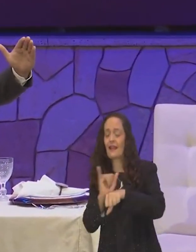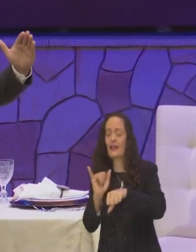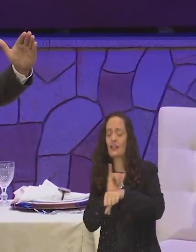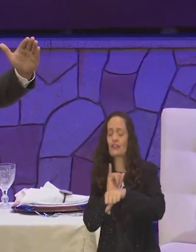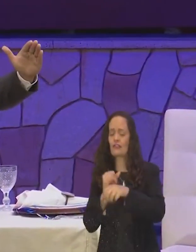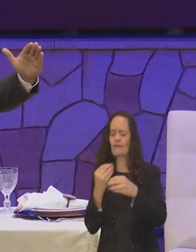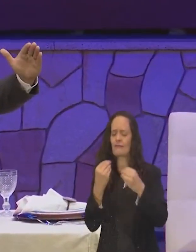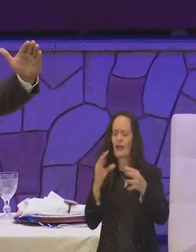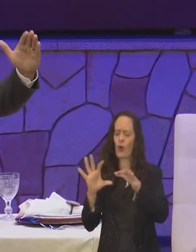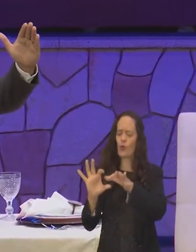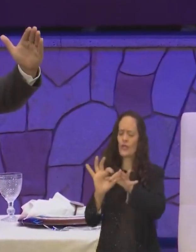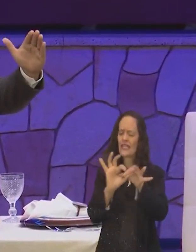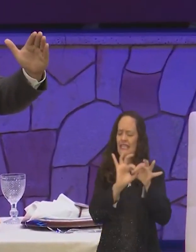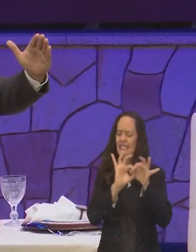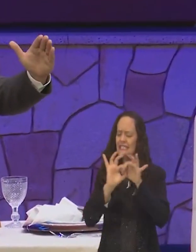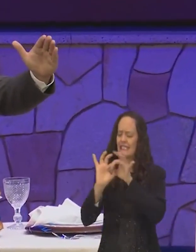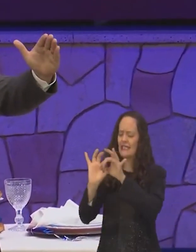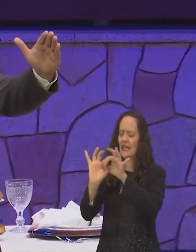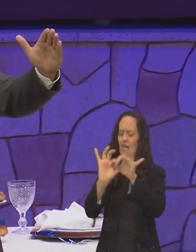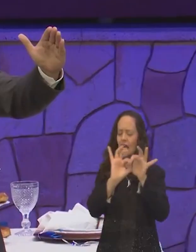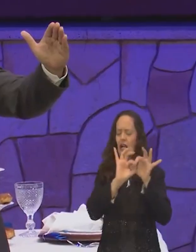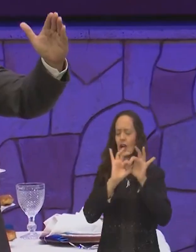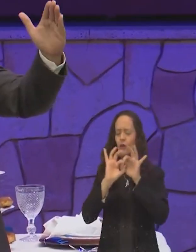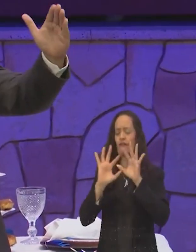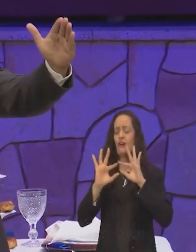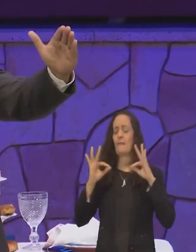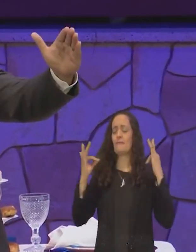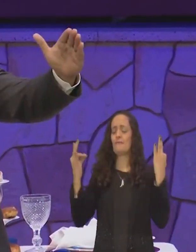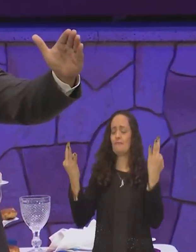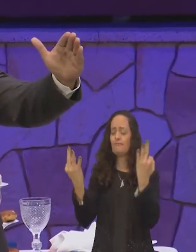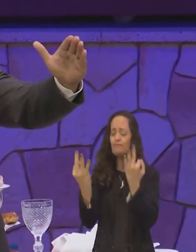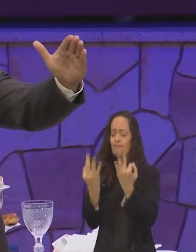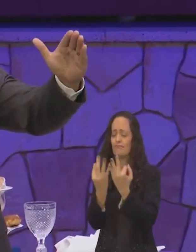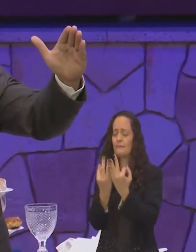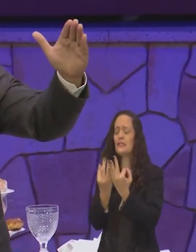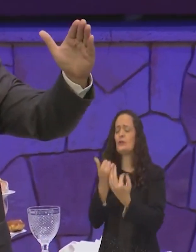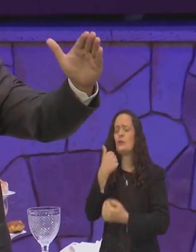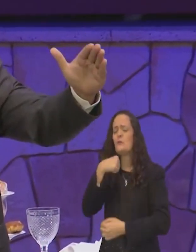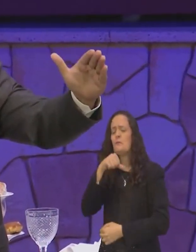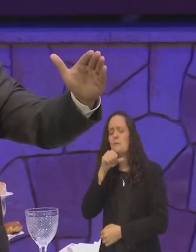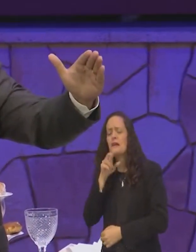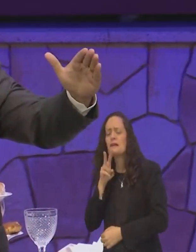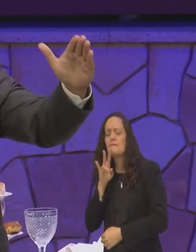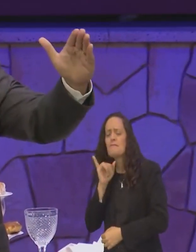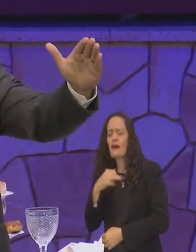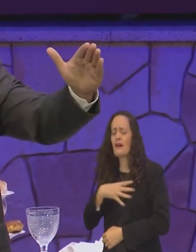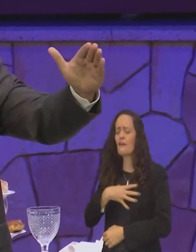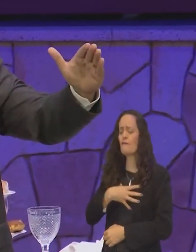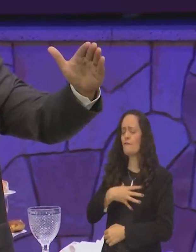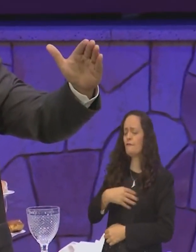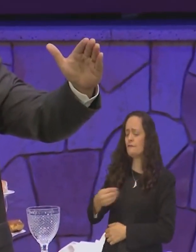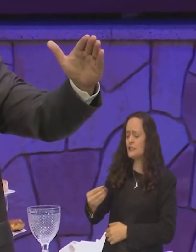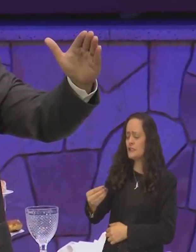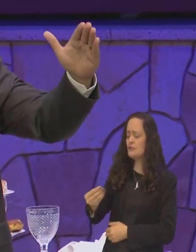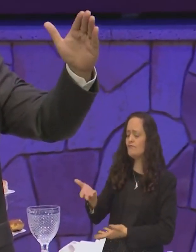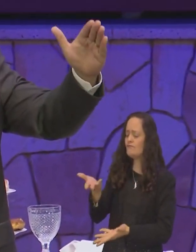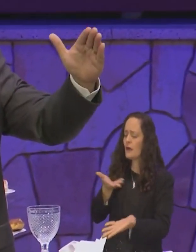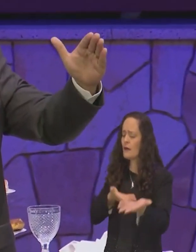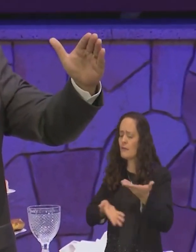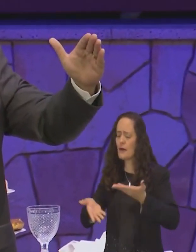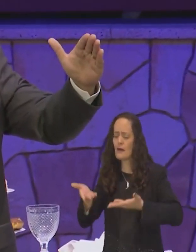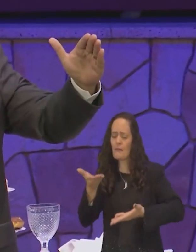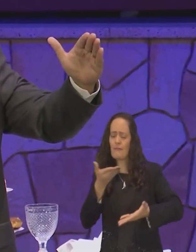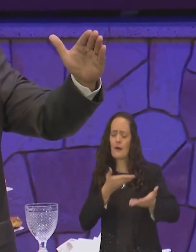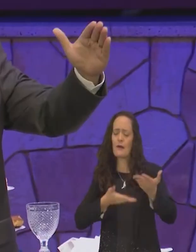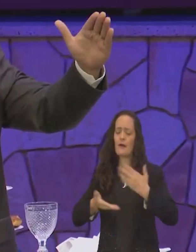Deus, matrimonial, traga união familiar, traga união entre pais e filhos, mães e filhos e filhas, Senhor Deus, para